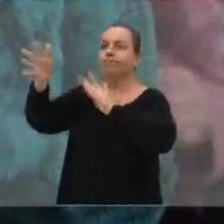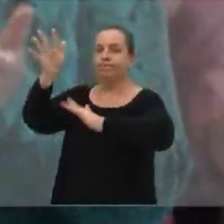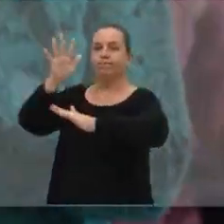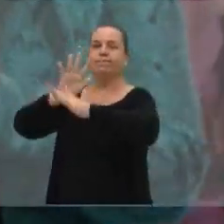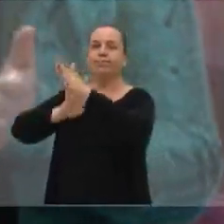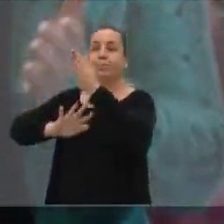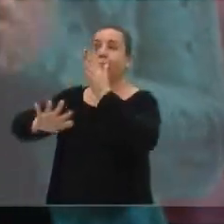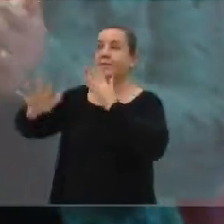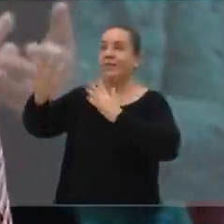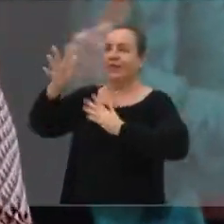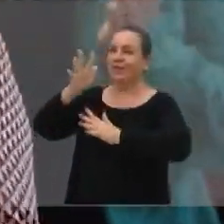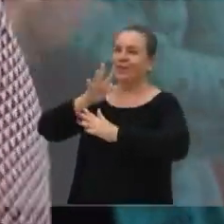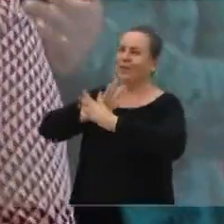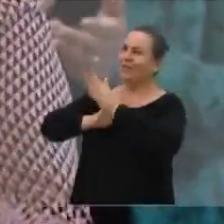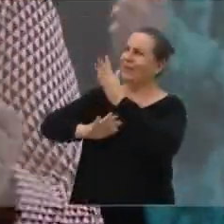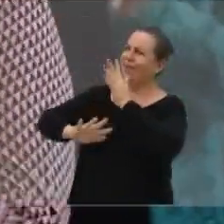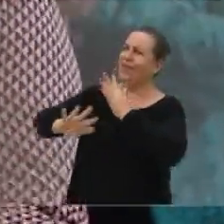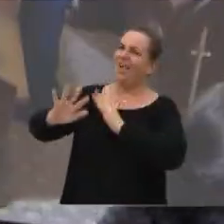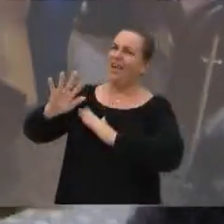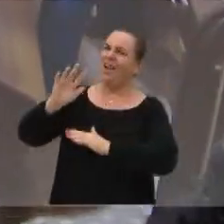dia. Ele